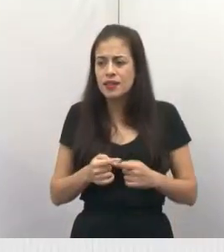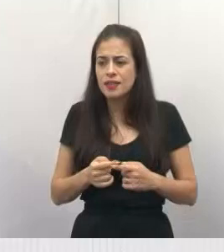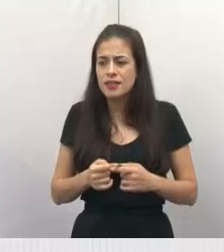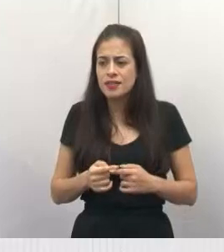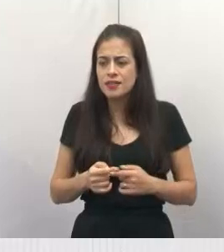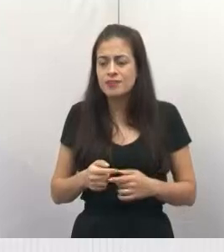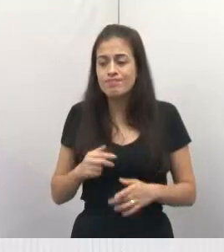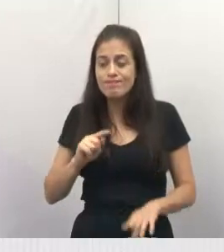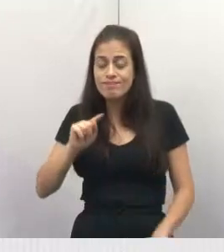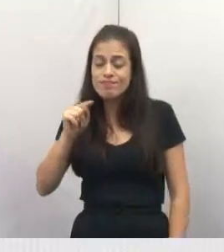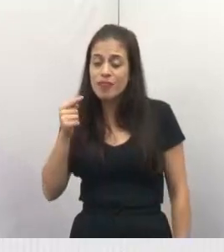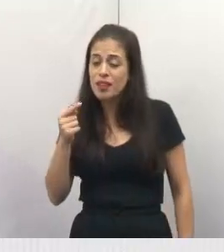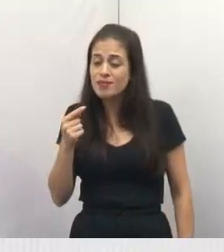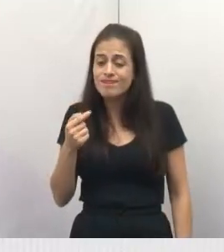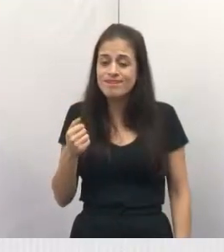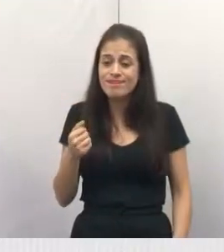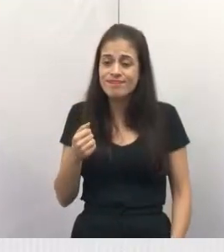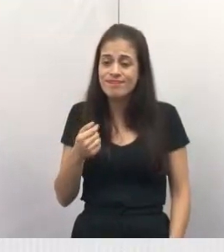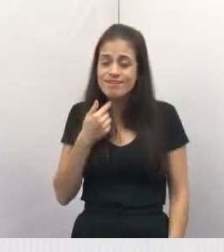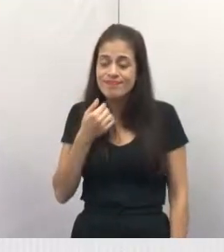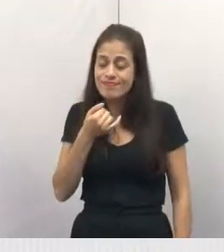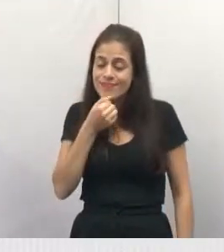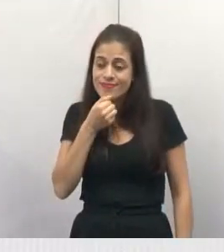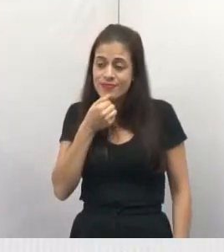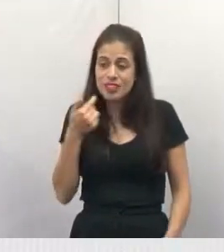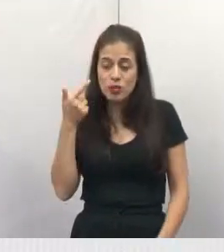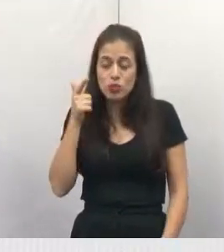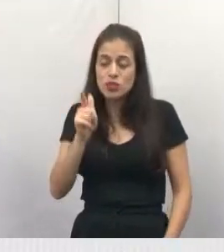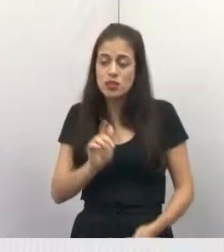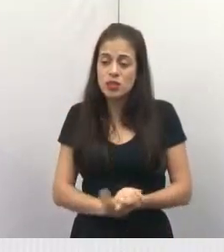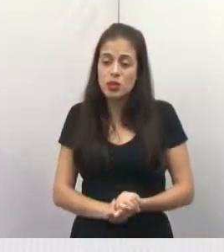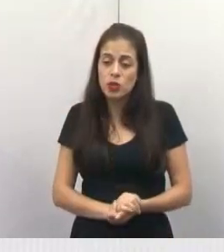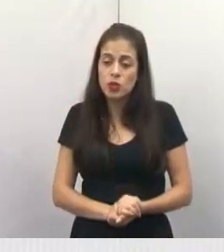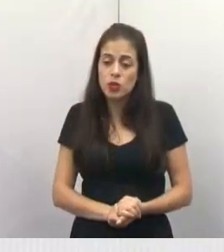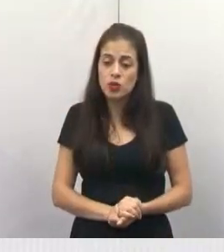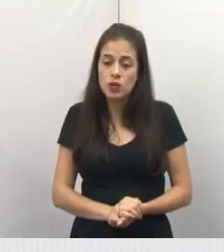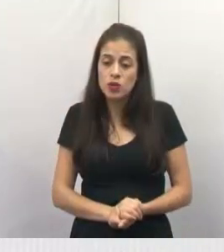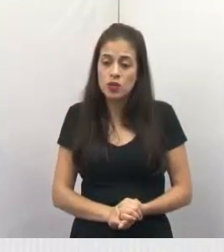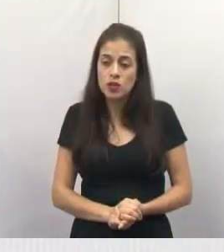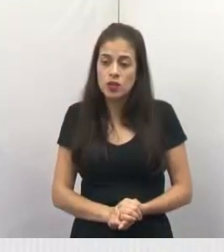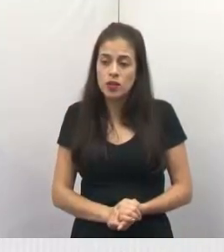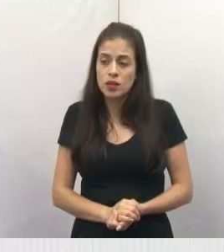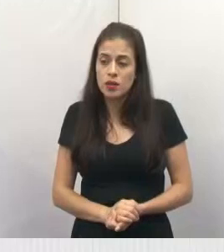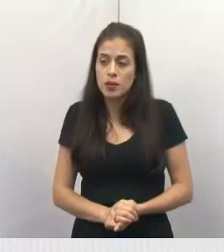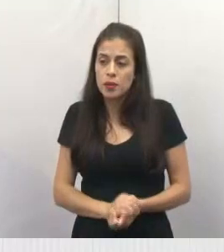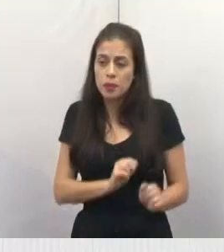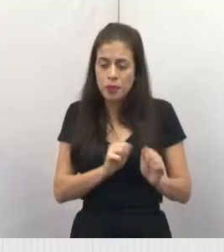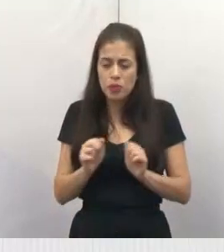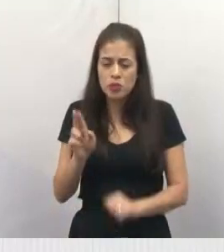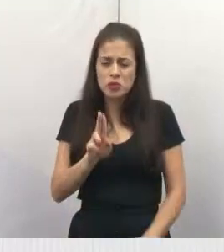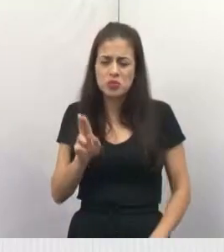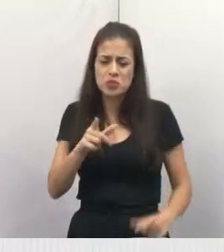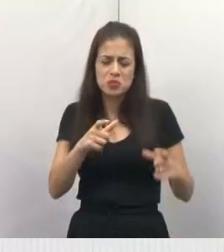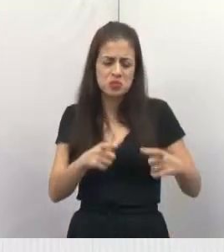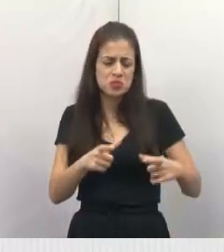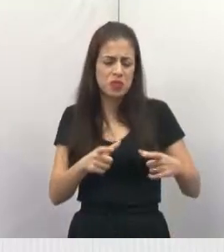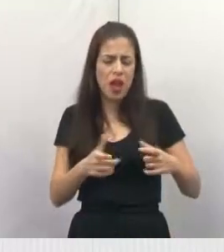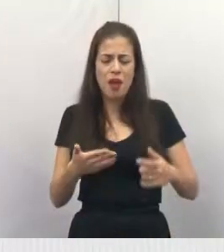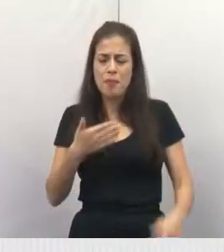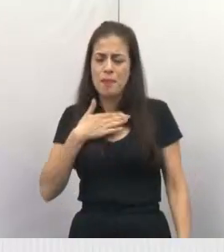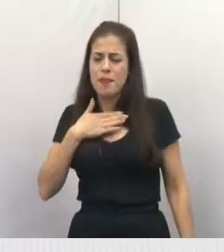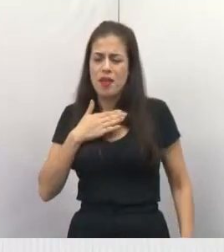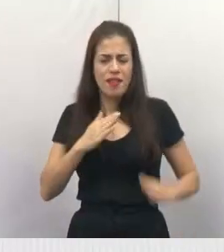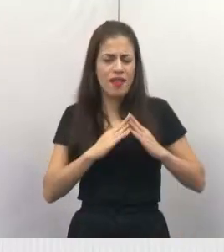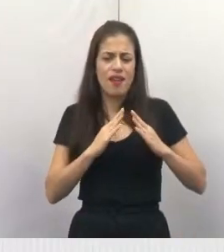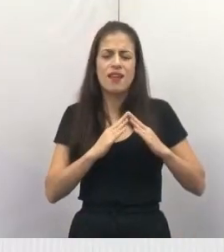né? Então, fazendo de casa, podendo usar o meu espaço para poder pagar tudo, é